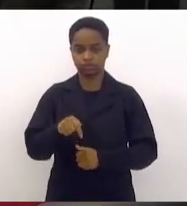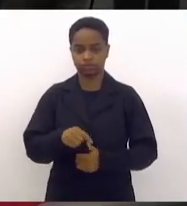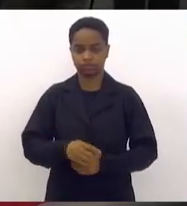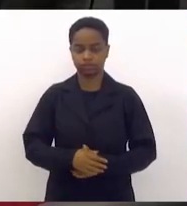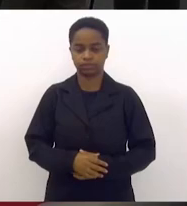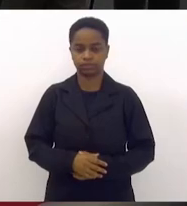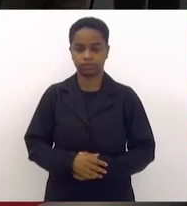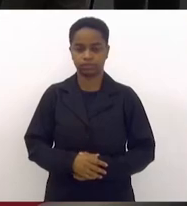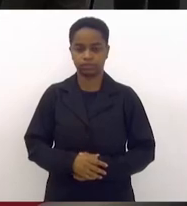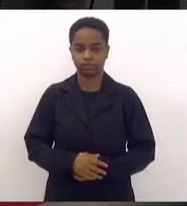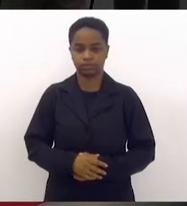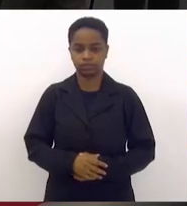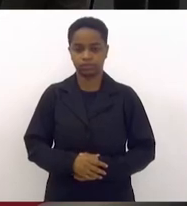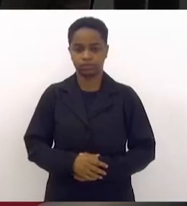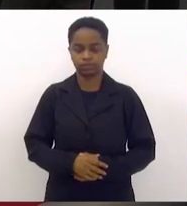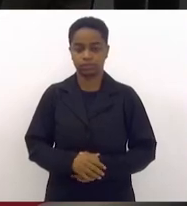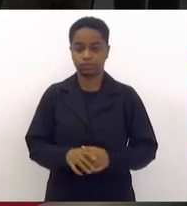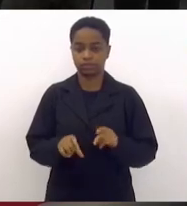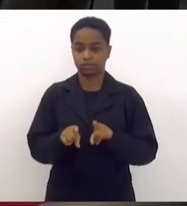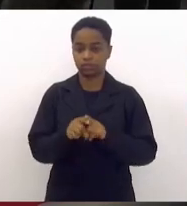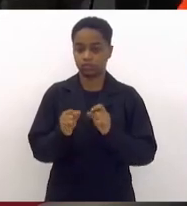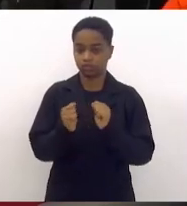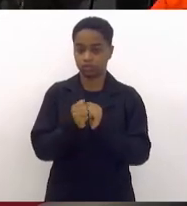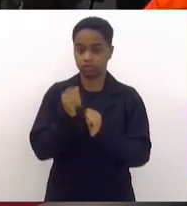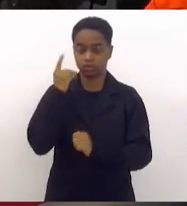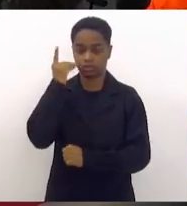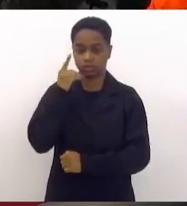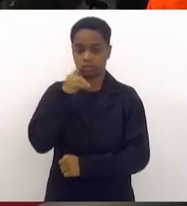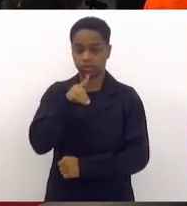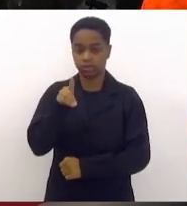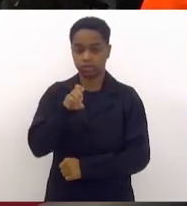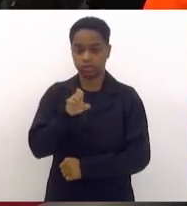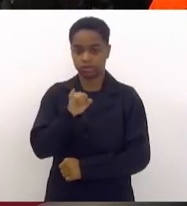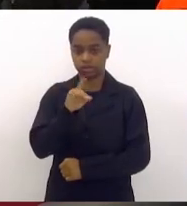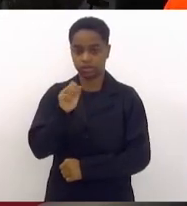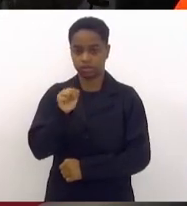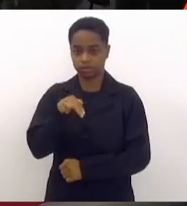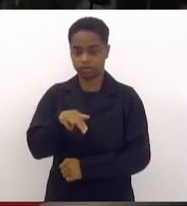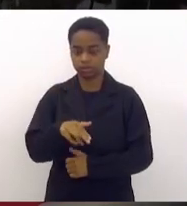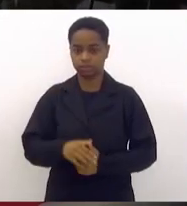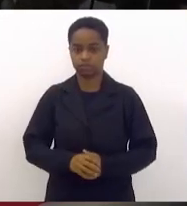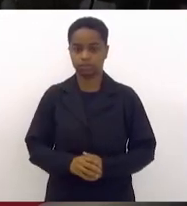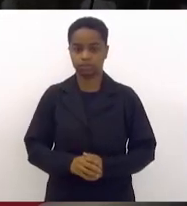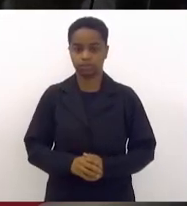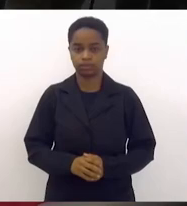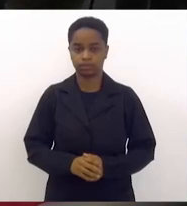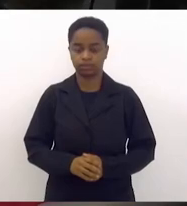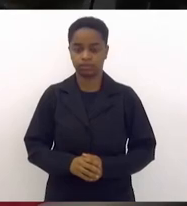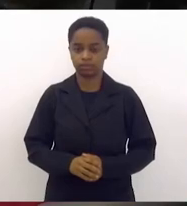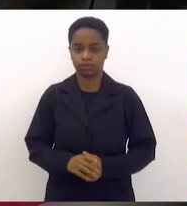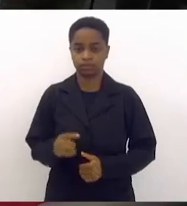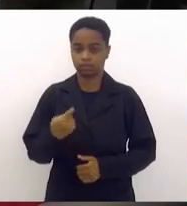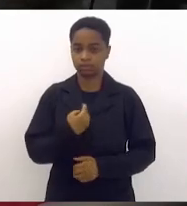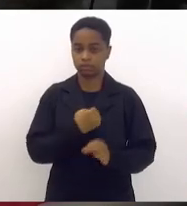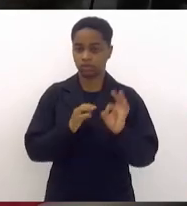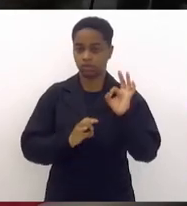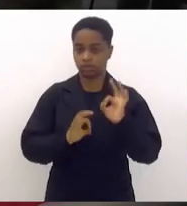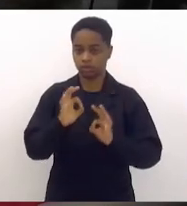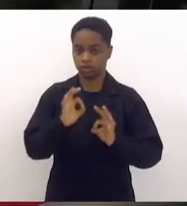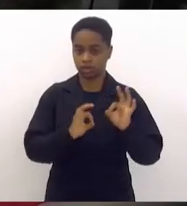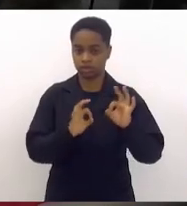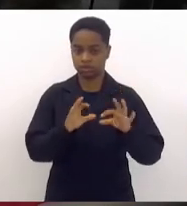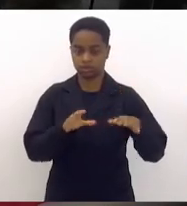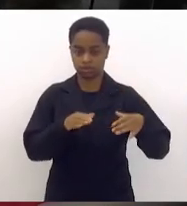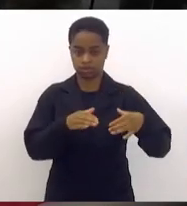conosco junto com também a deputada Rosângela zeidan nós estamos organizando a frente parlamentar